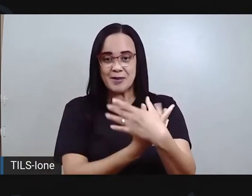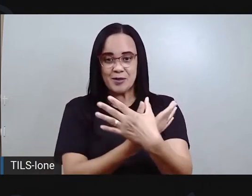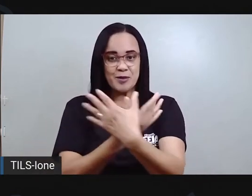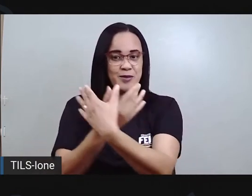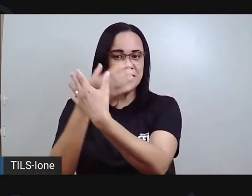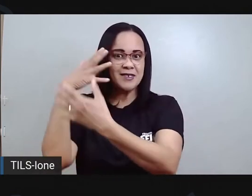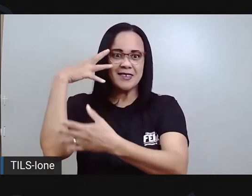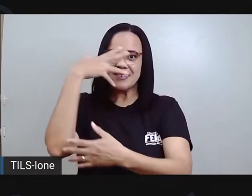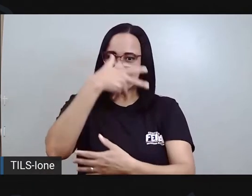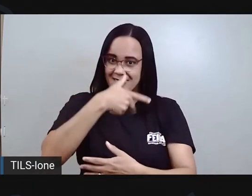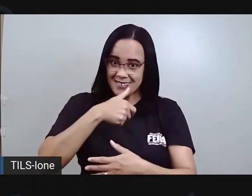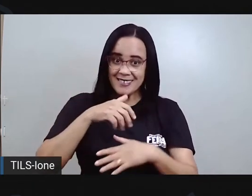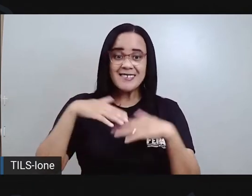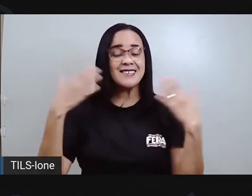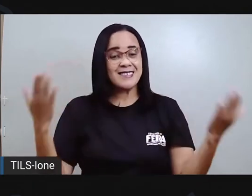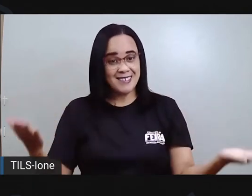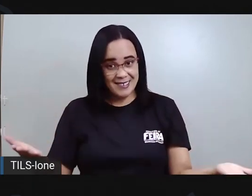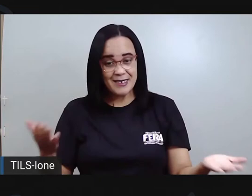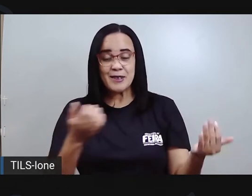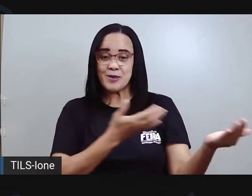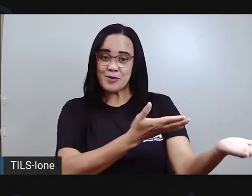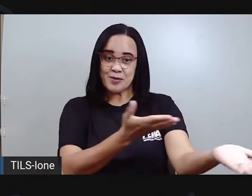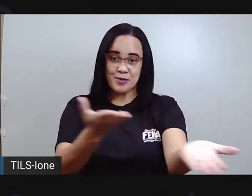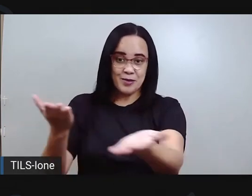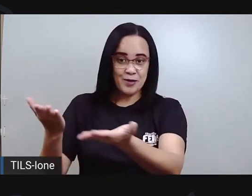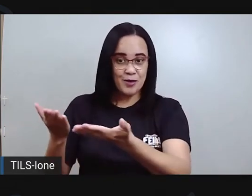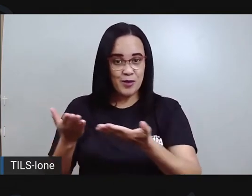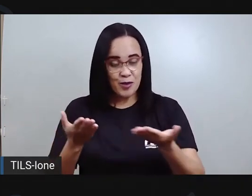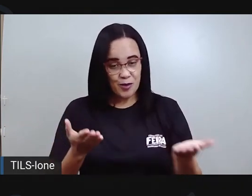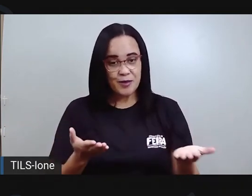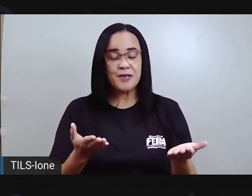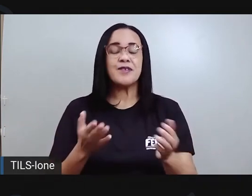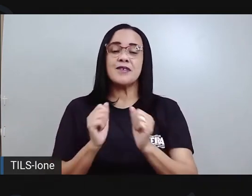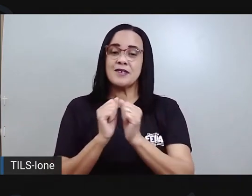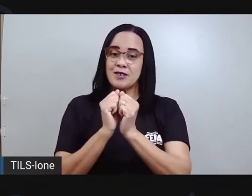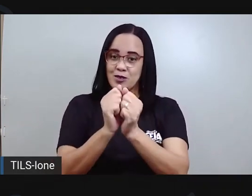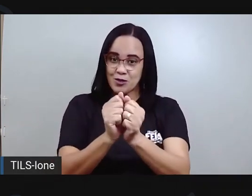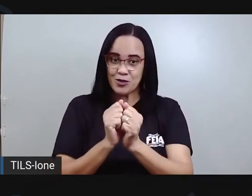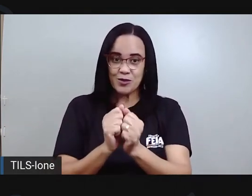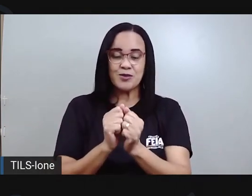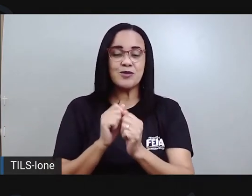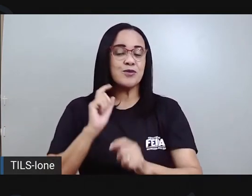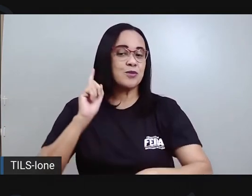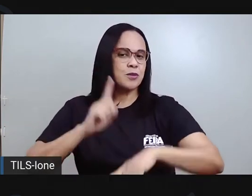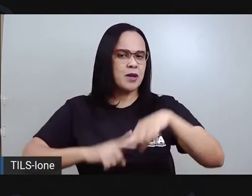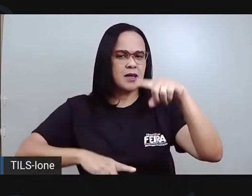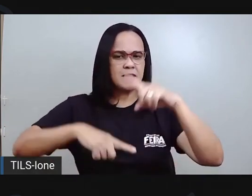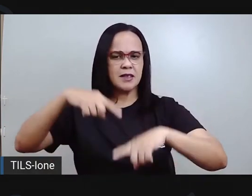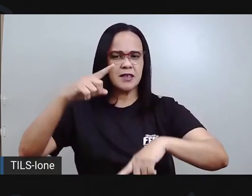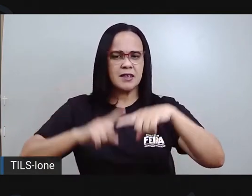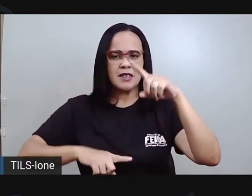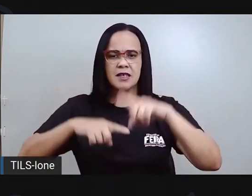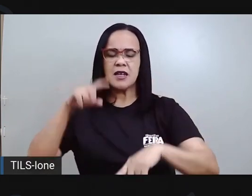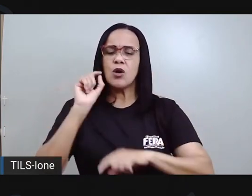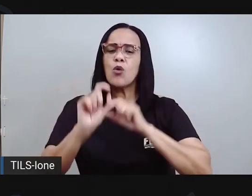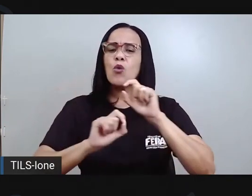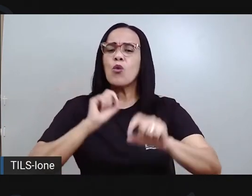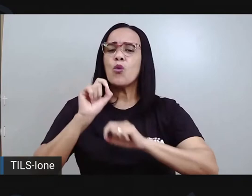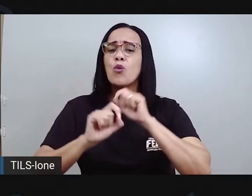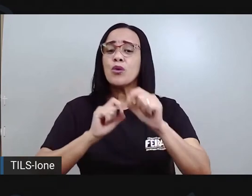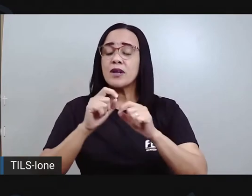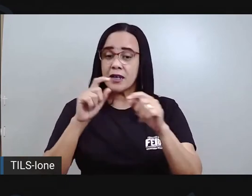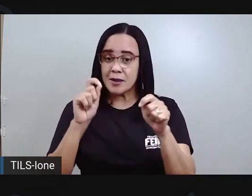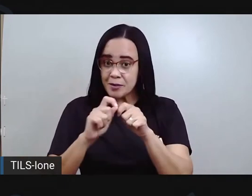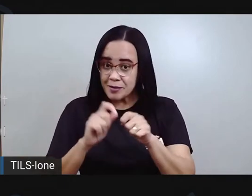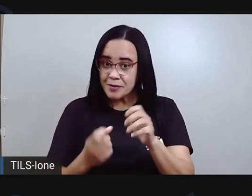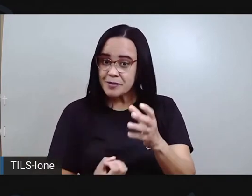Então, a gente vai agora precisar de quê para fazer essas borboletas? Vamos